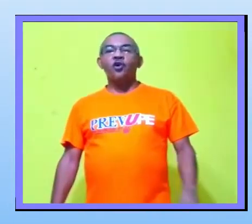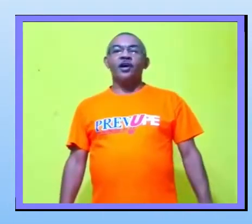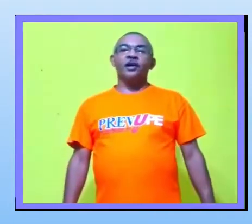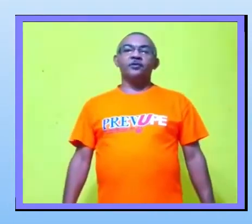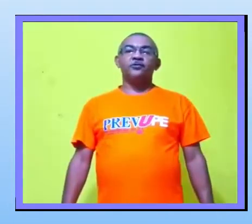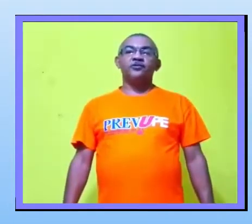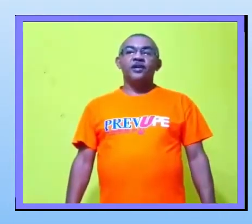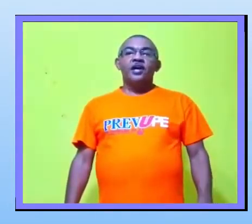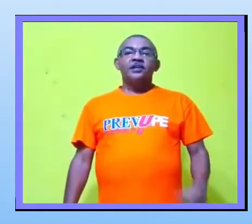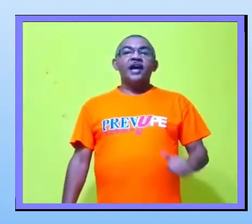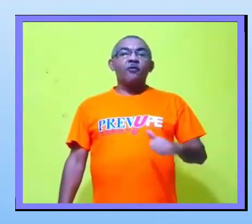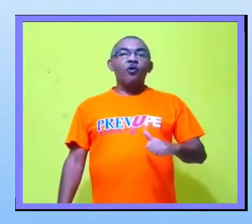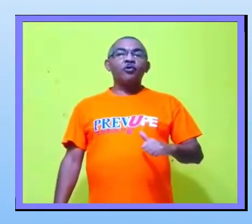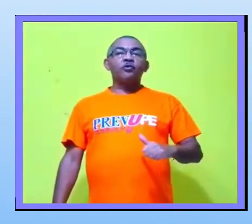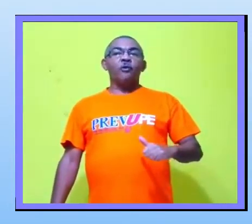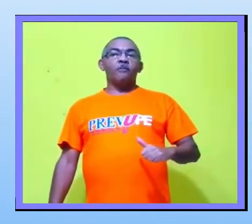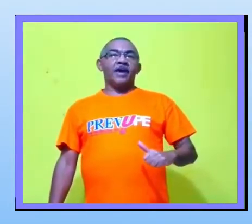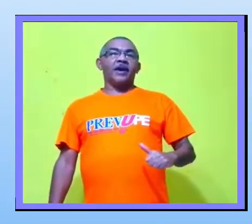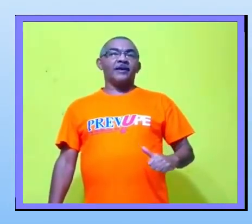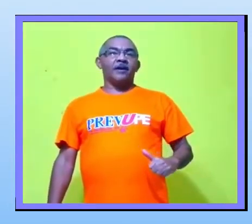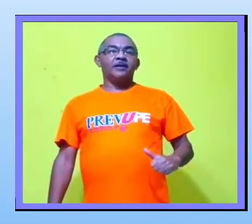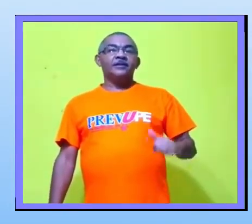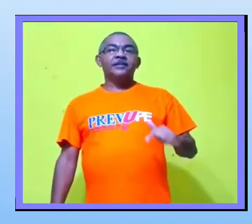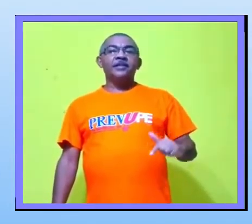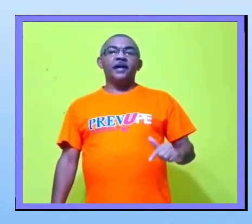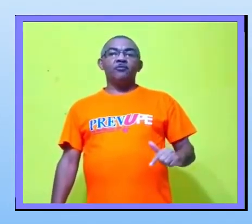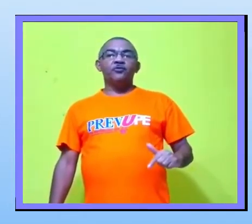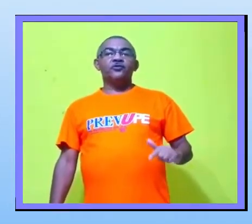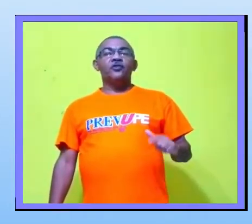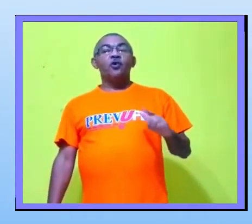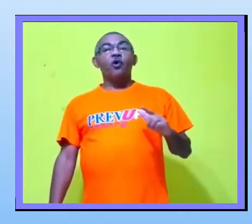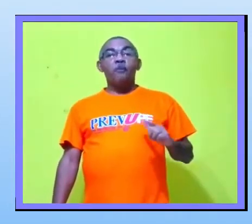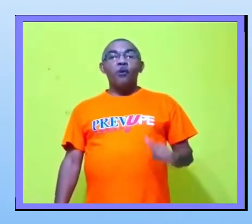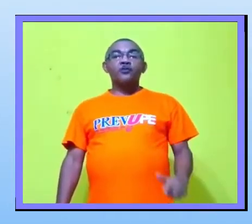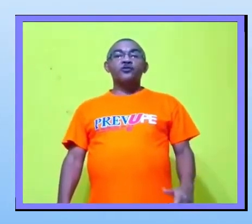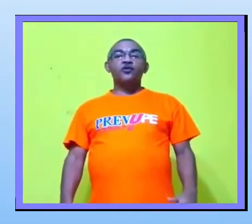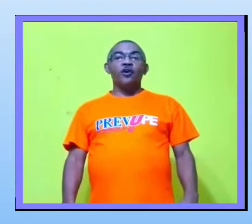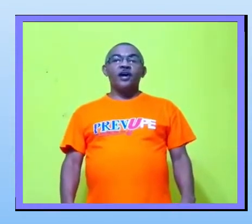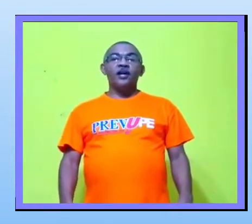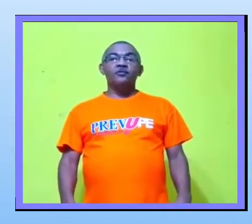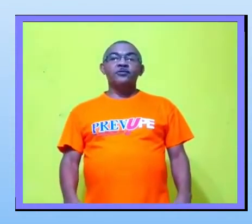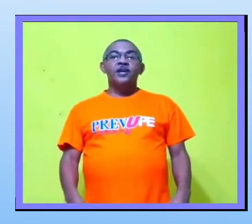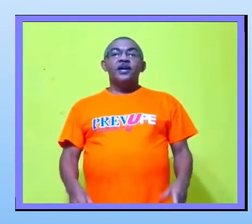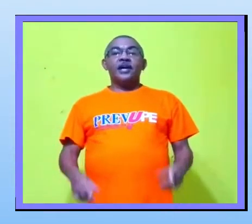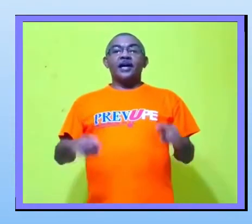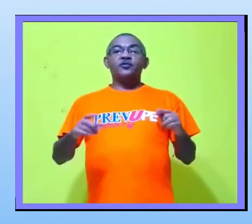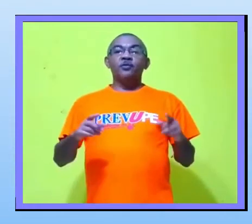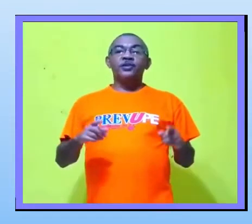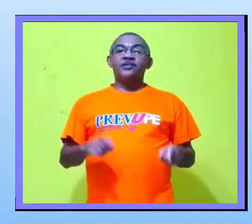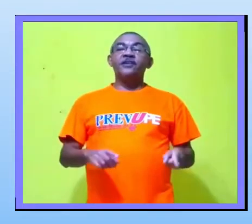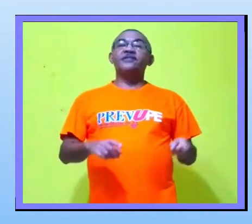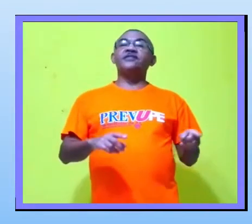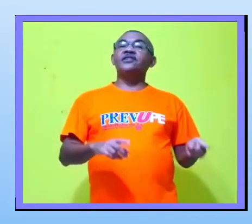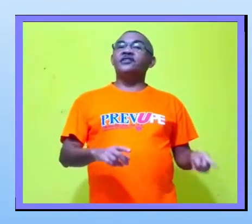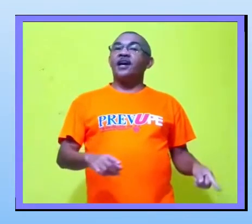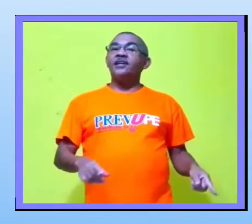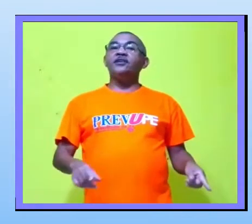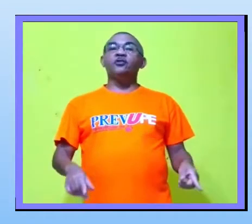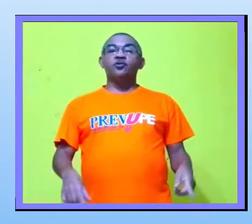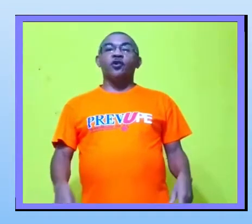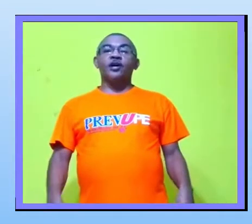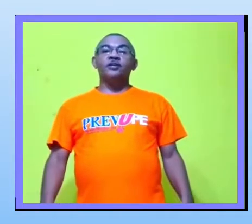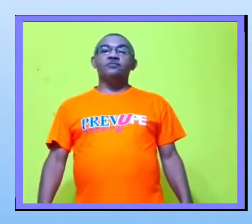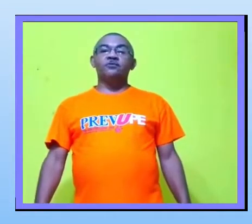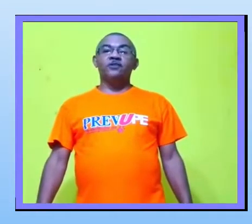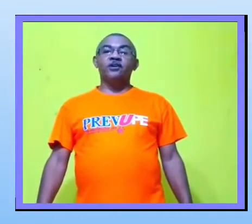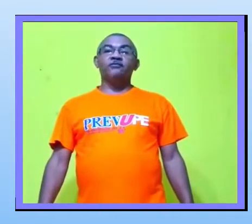compostos orgânicos. De acordo com Bergman, tínhamos compostos orgânicos, que eram as substâncias extraídas